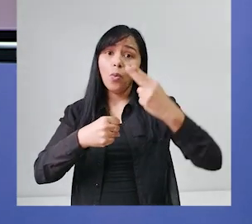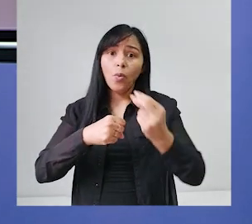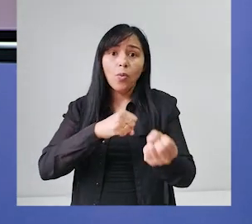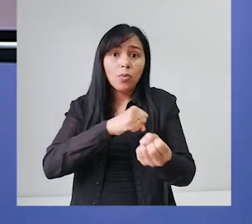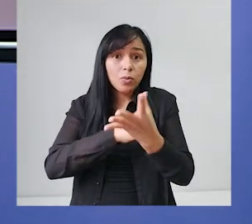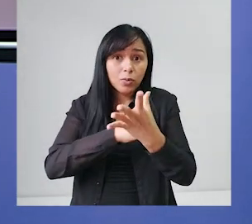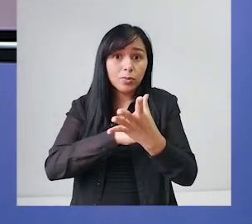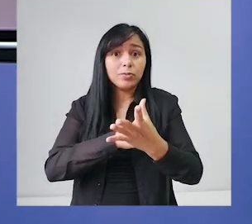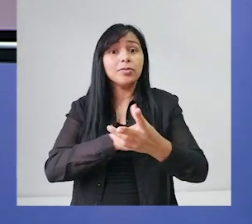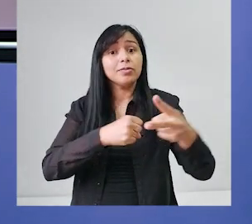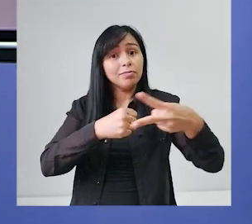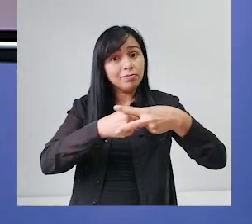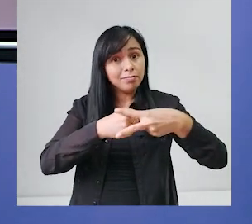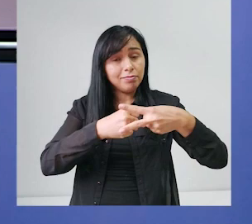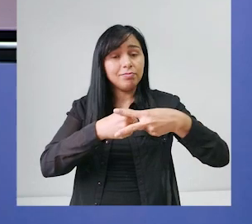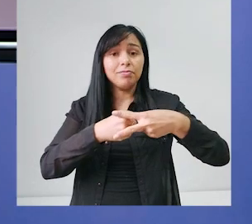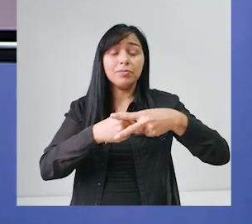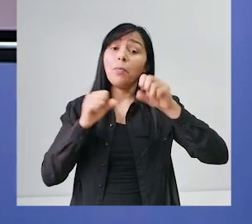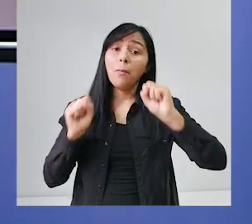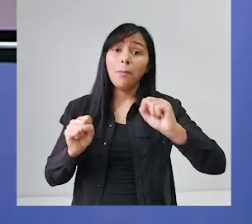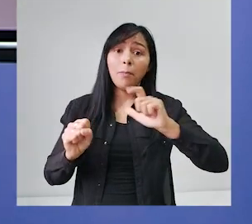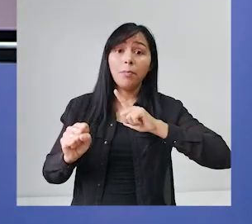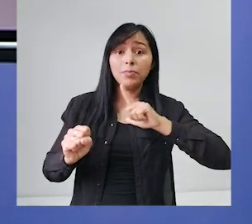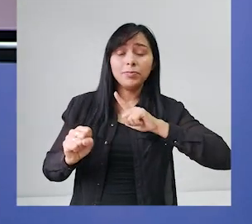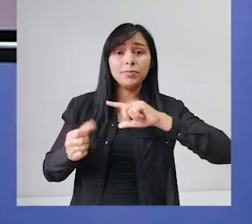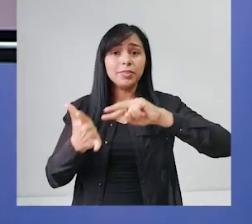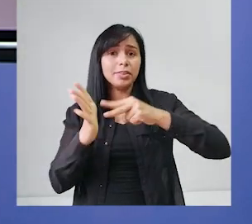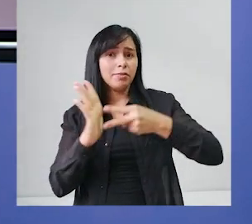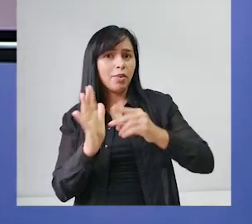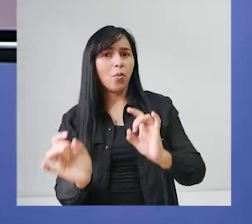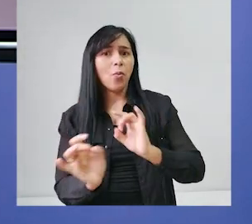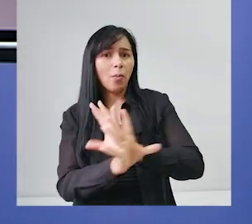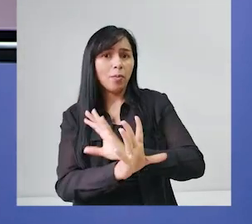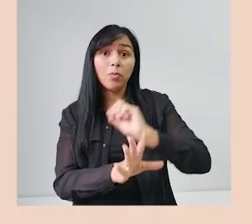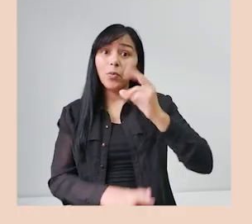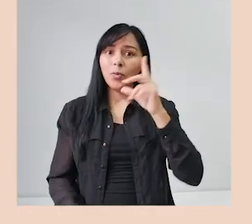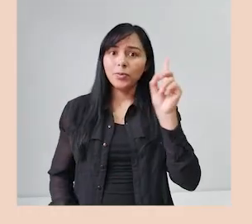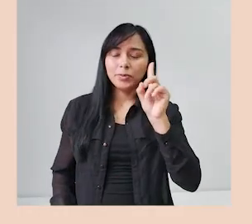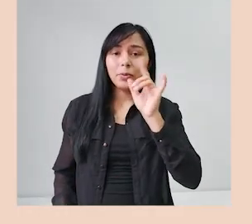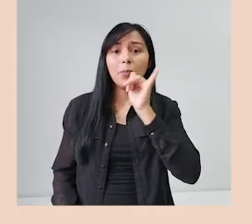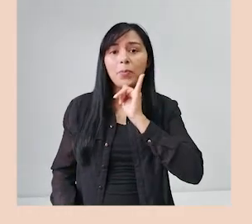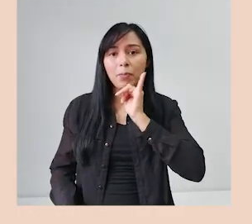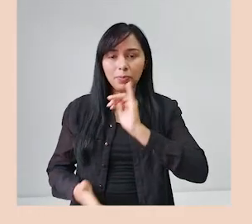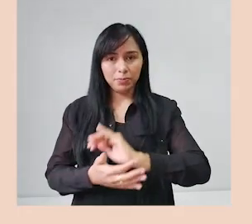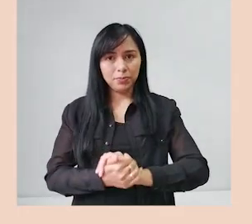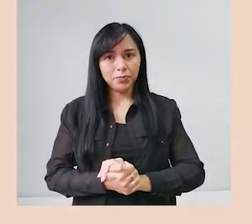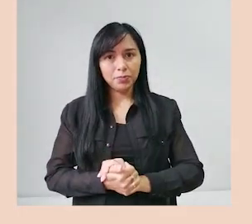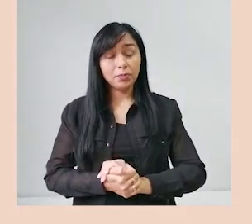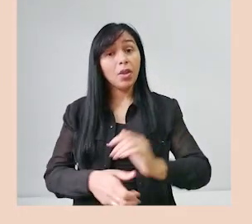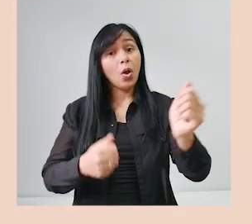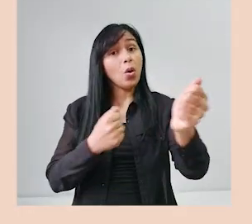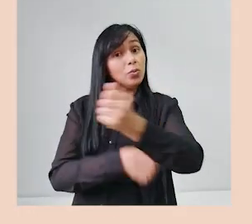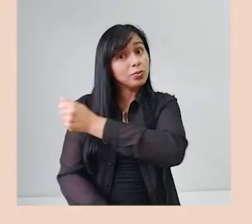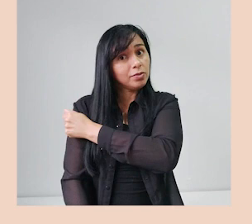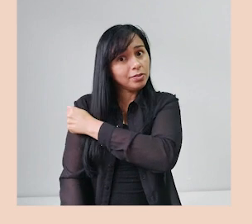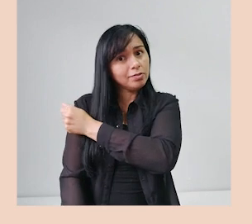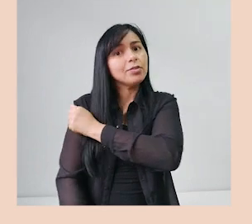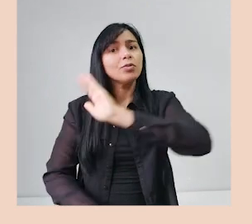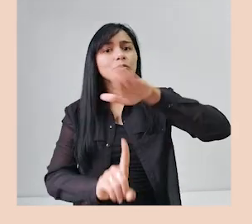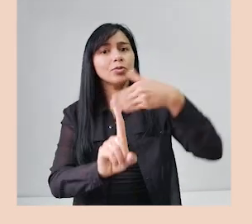ou de uma locução verbal elas podem ou não ter sentido completo por exemplo os alunos